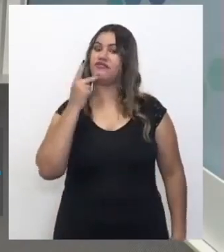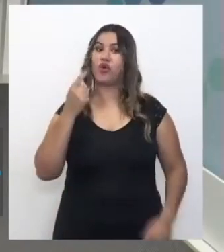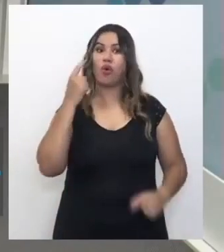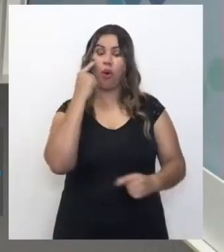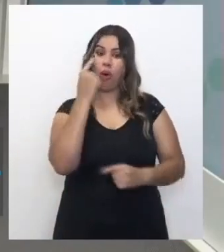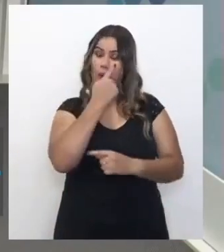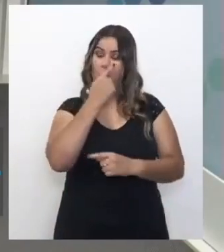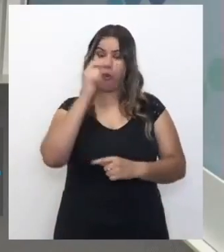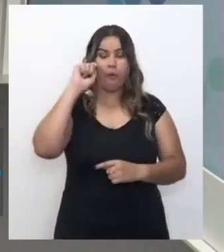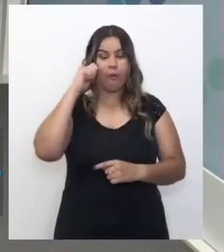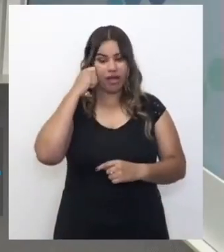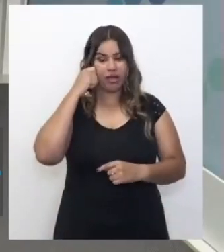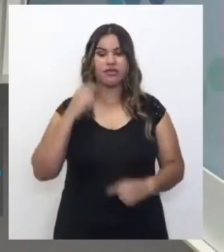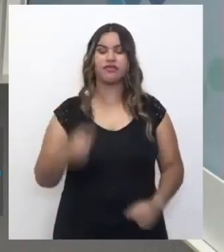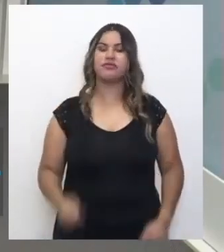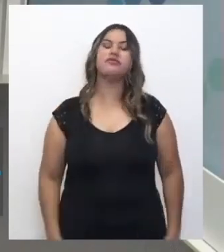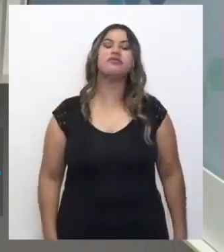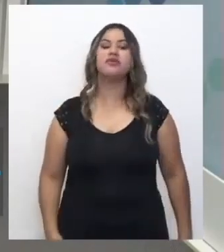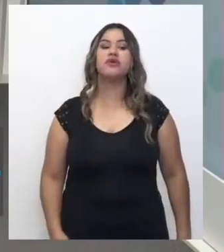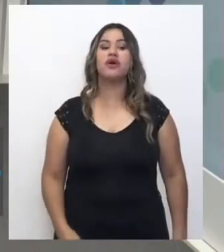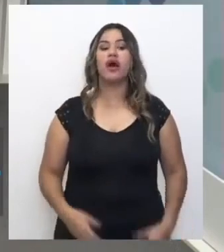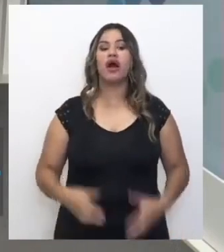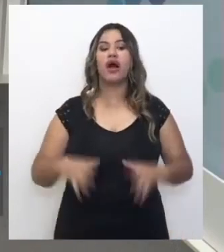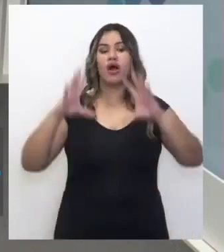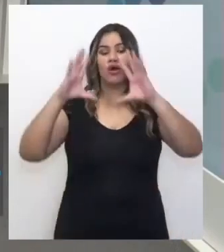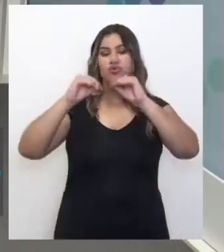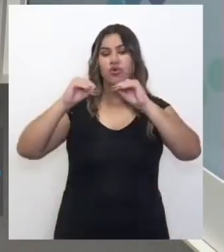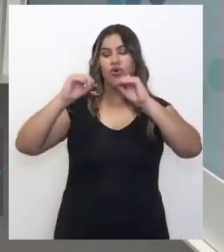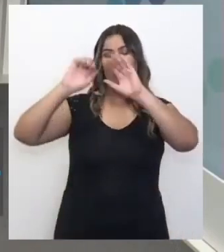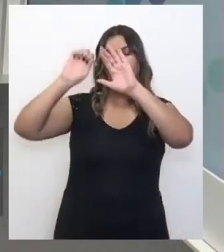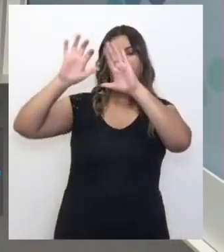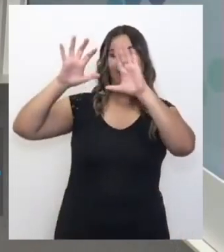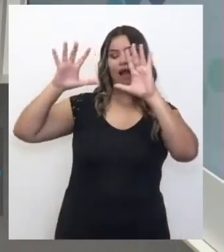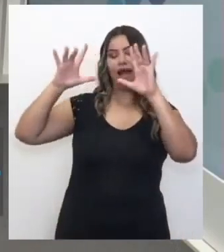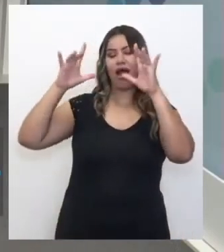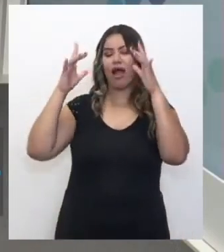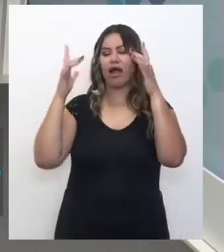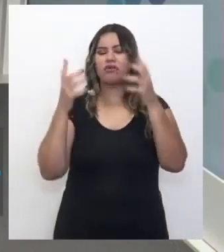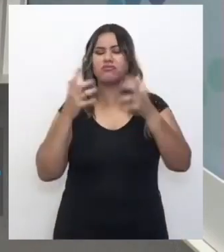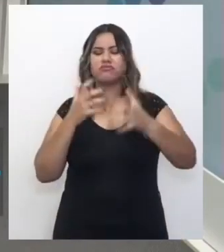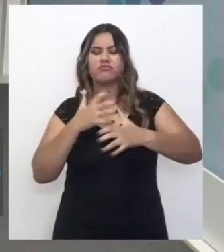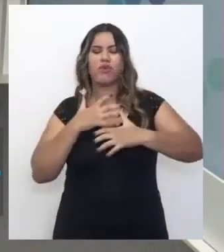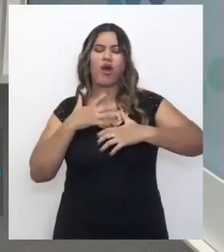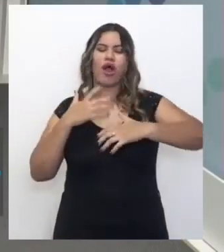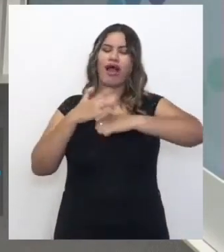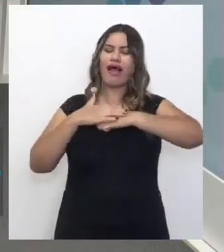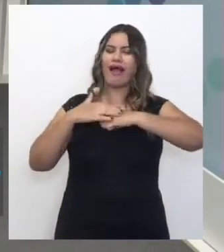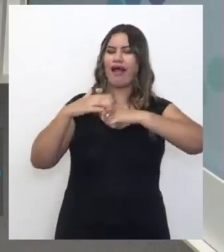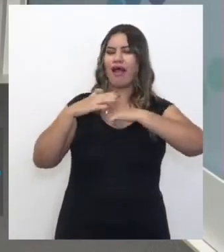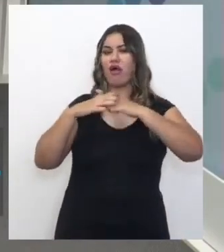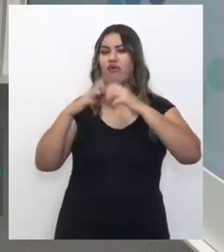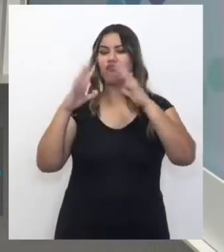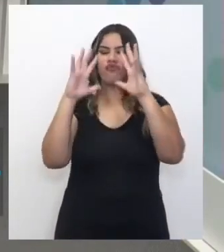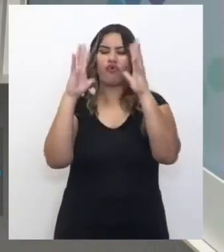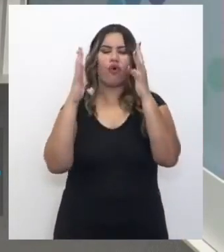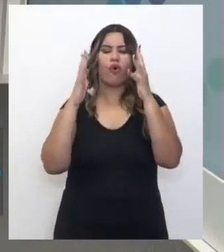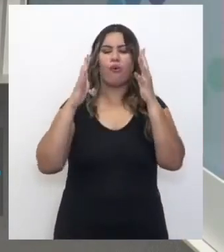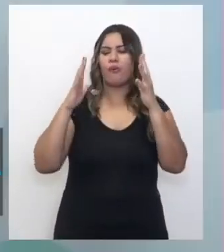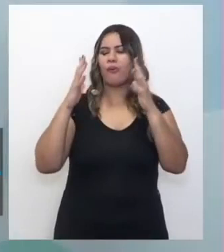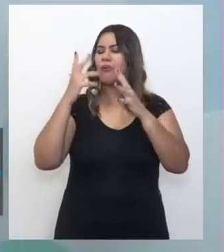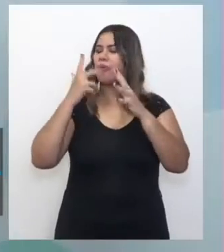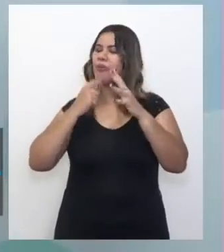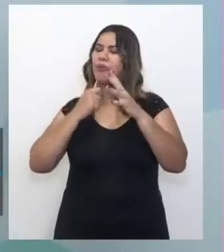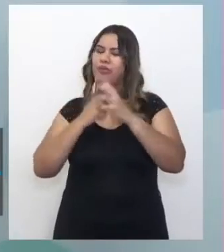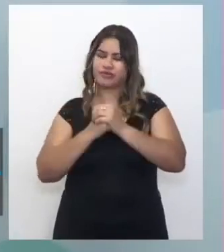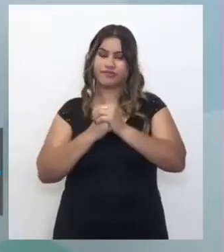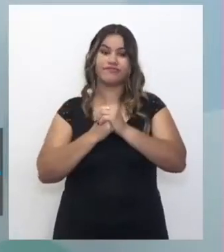pretos, depois a Projurema. Noites claras, chorosas, queridas, formosas. Depois temos aqui,